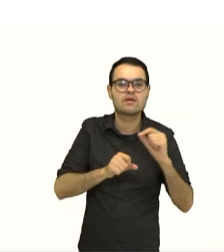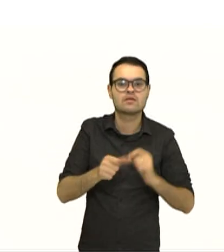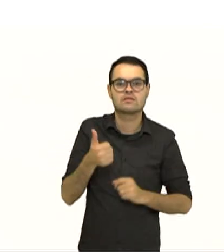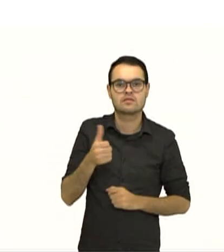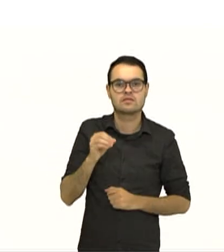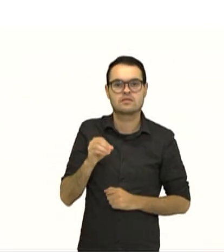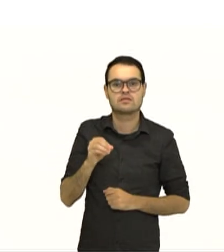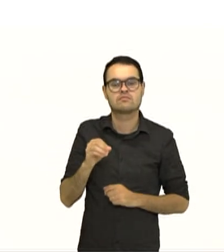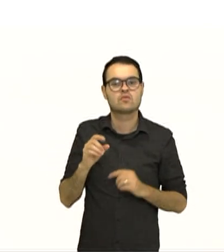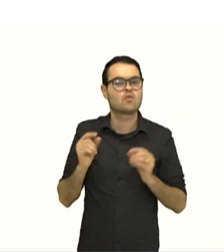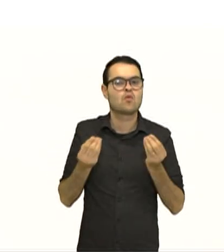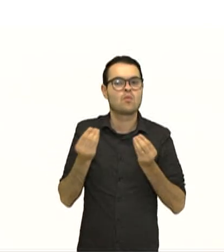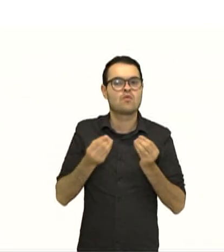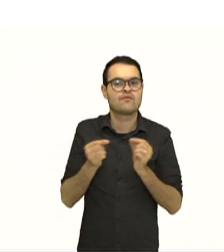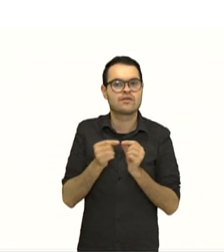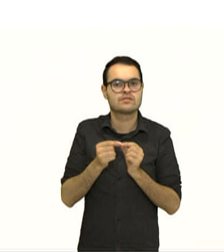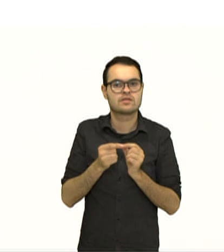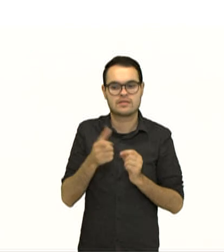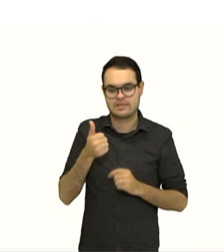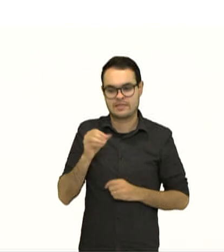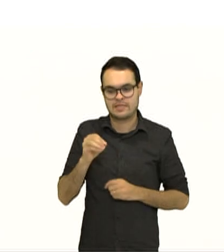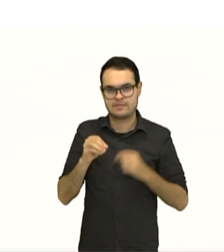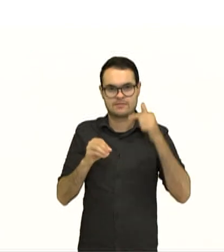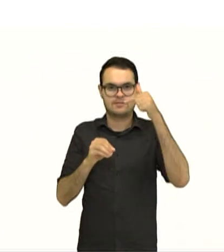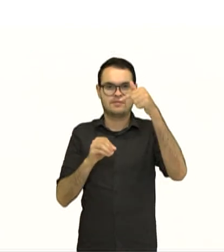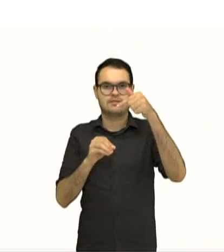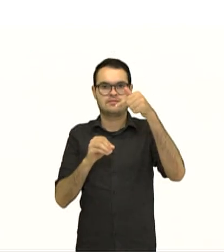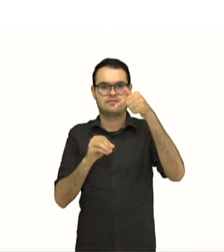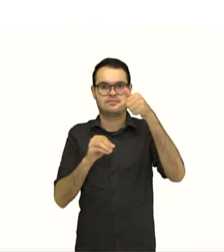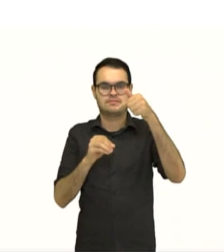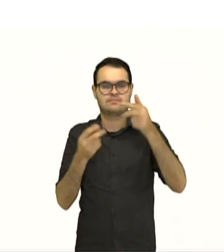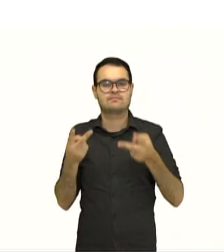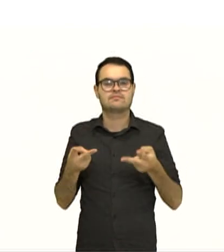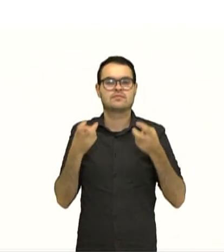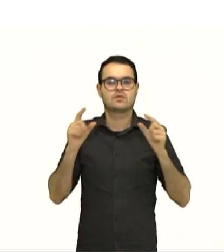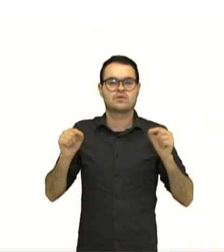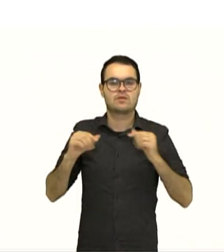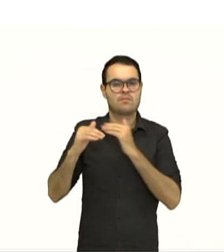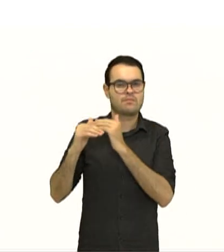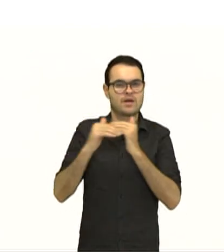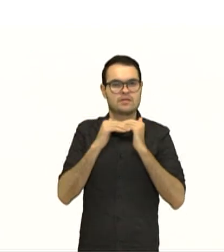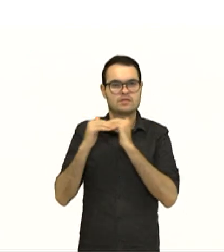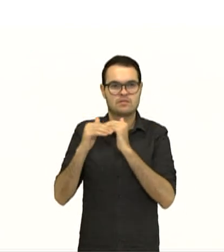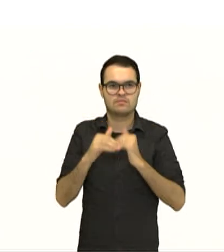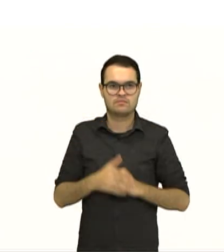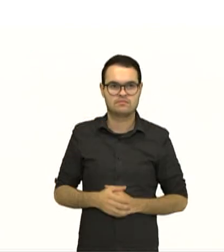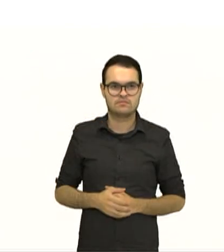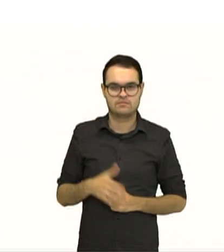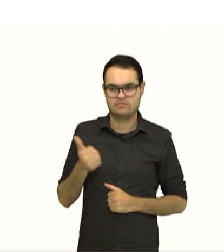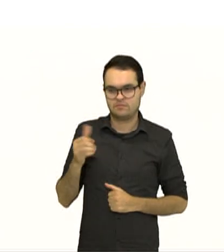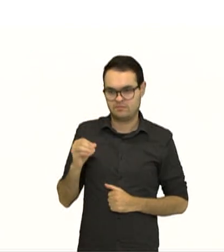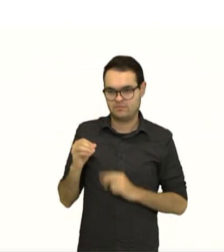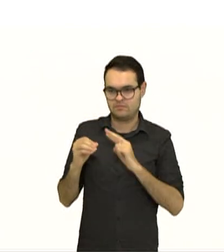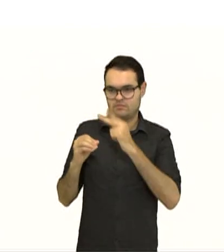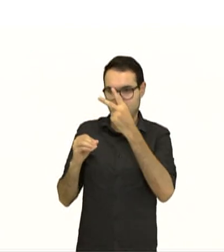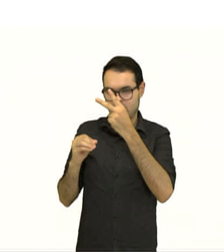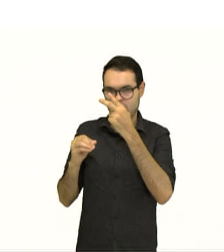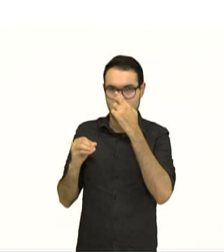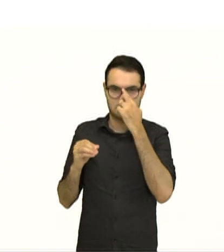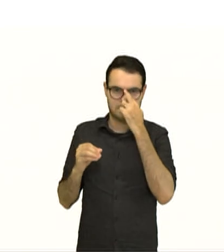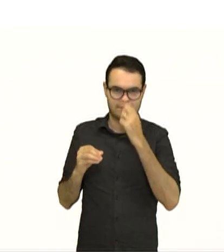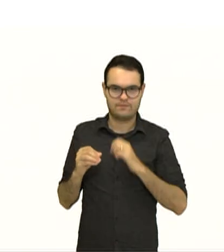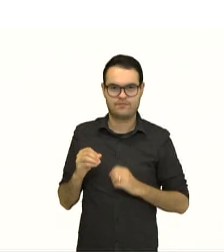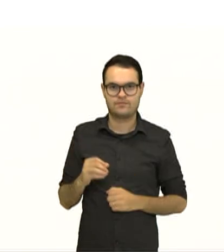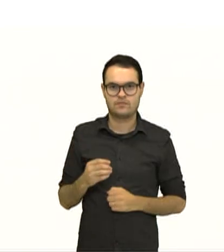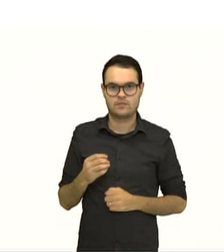eu vou fazer o cálculo de 10 elevado a 7. E observe o padrão, ó. Se é ao quadrado, 2 zeros. Se